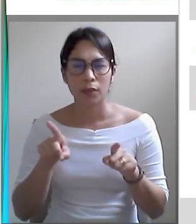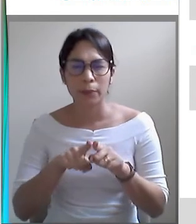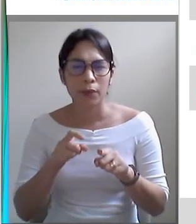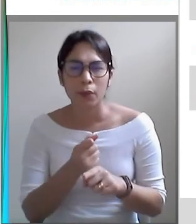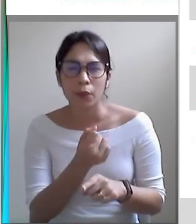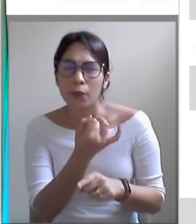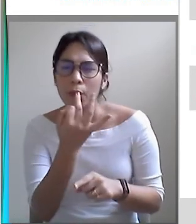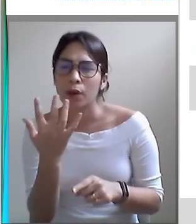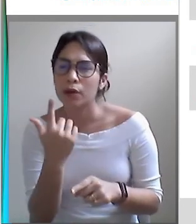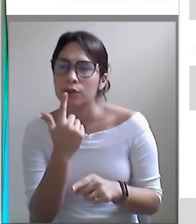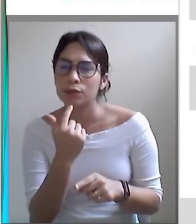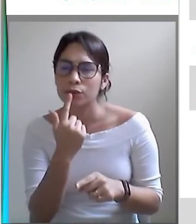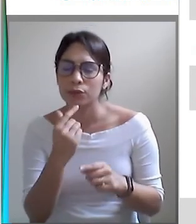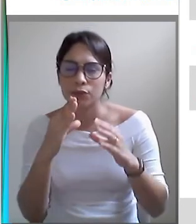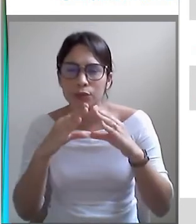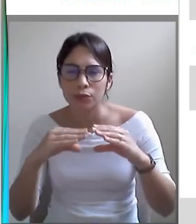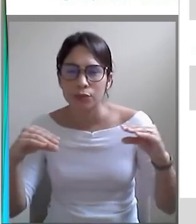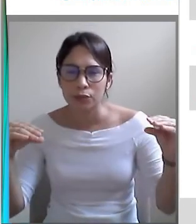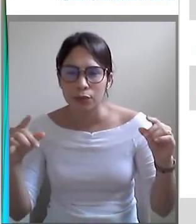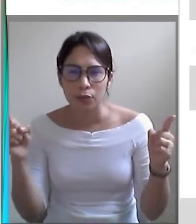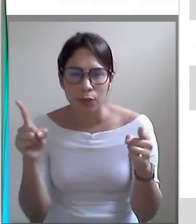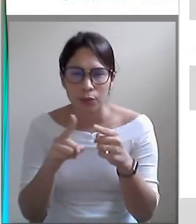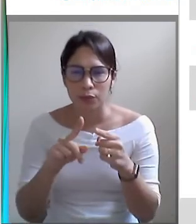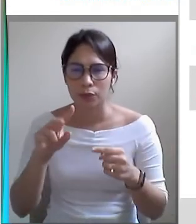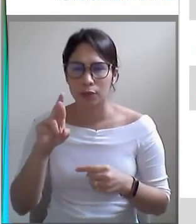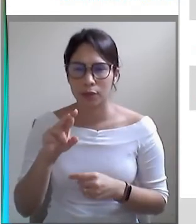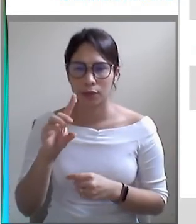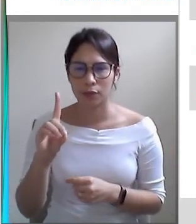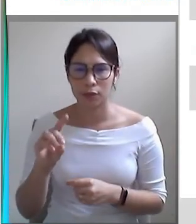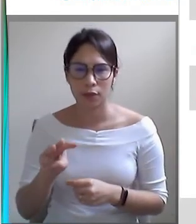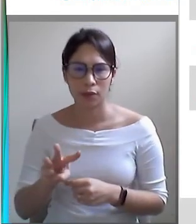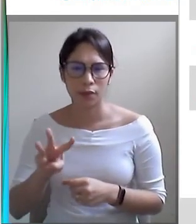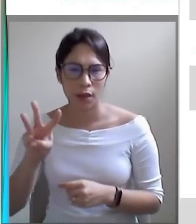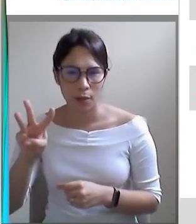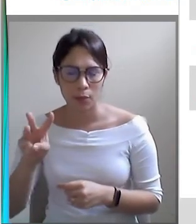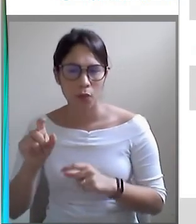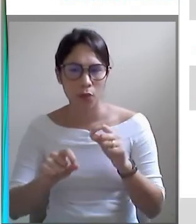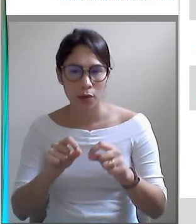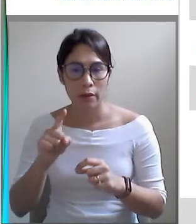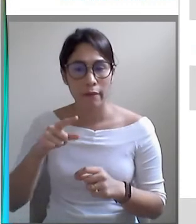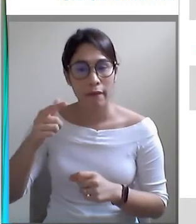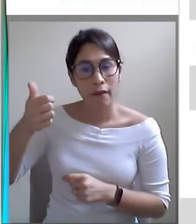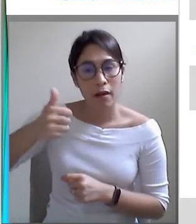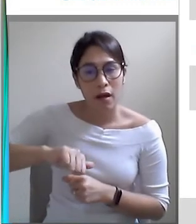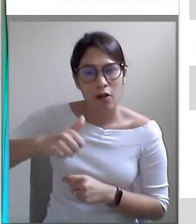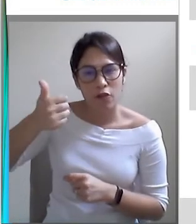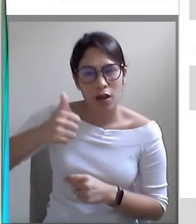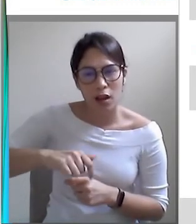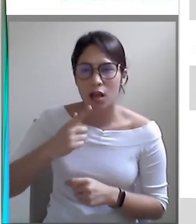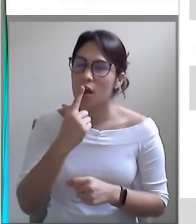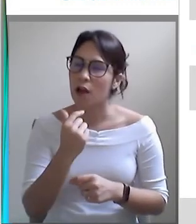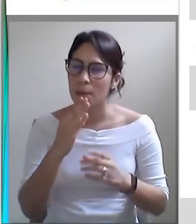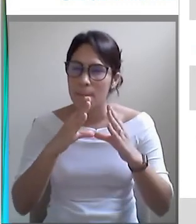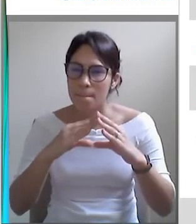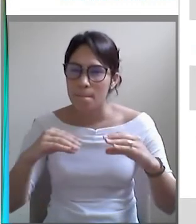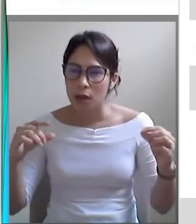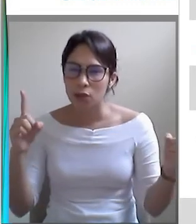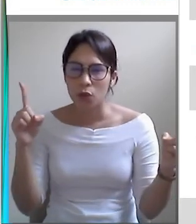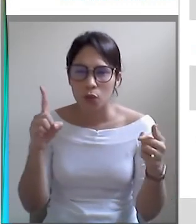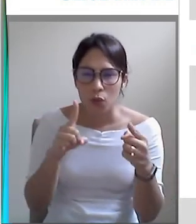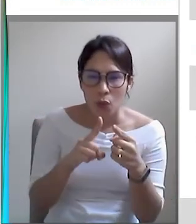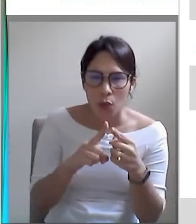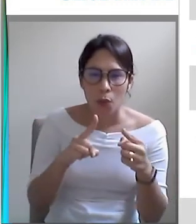E a distribuição de superfície dos eritrócitos, ou RDW, que avalia a diferença de